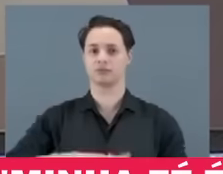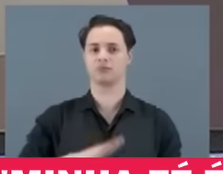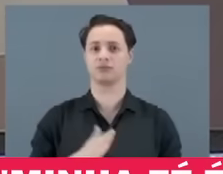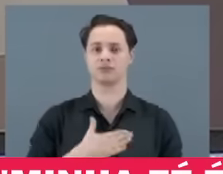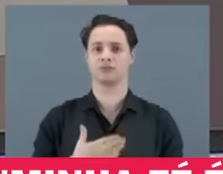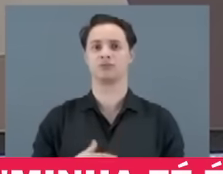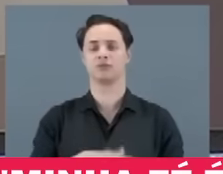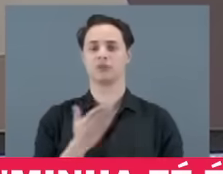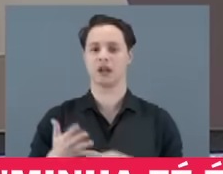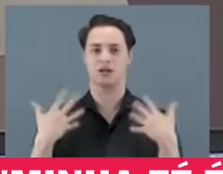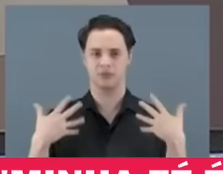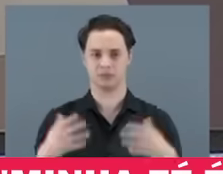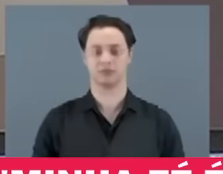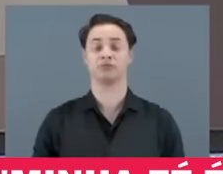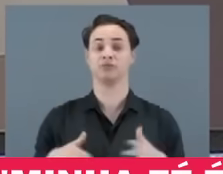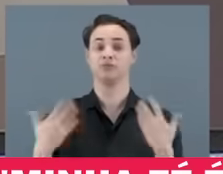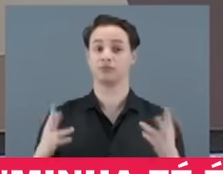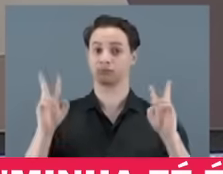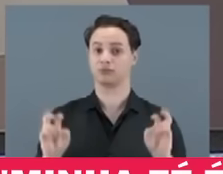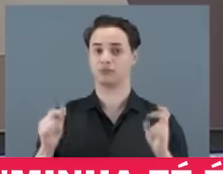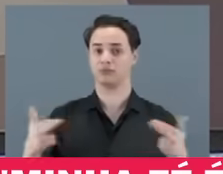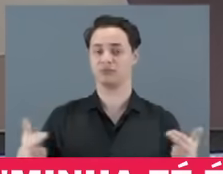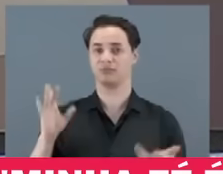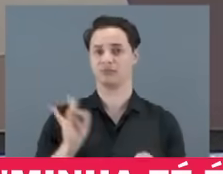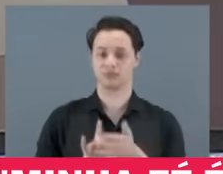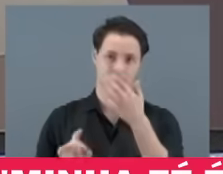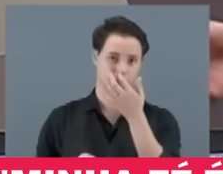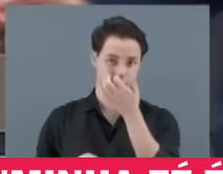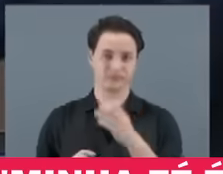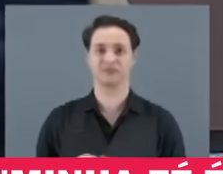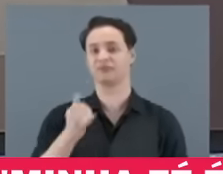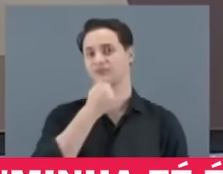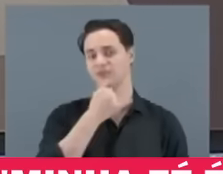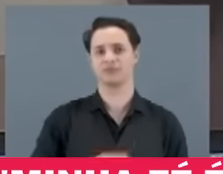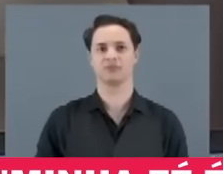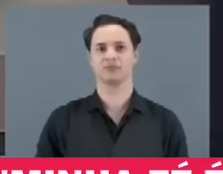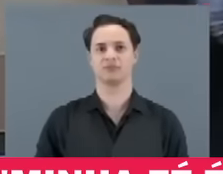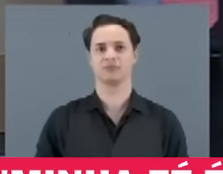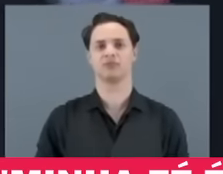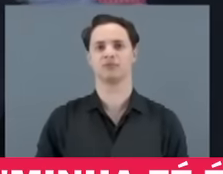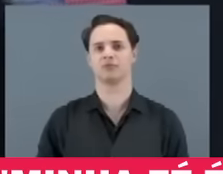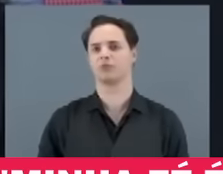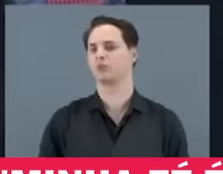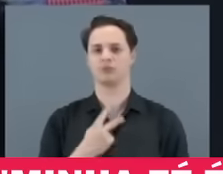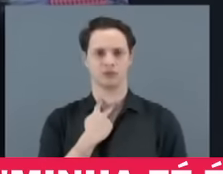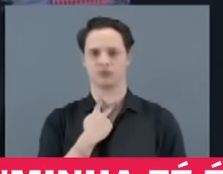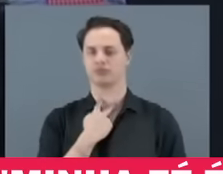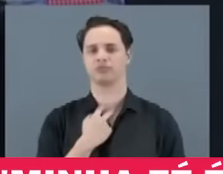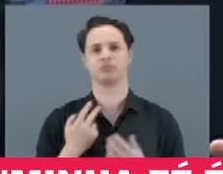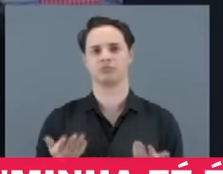minha alegria. Em relação a casos concretos, eu lamento, senador, eu não posso, não irei, não